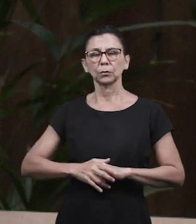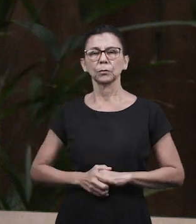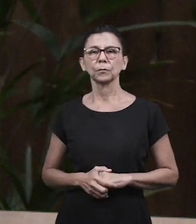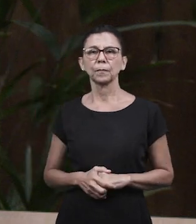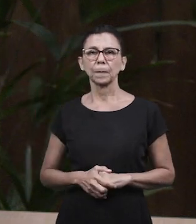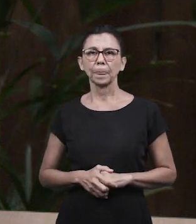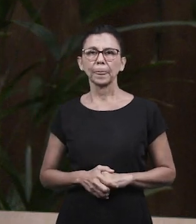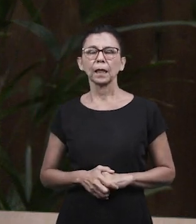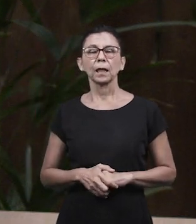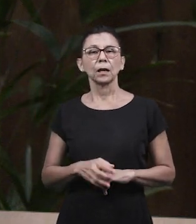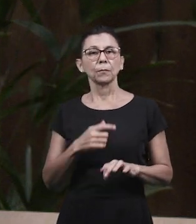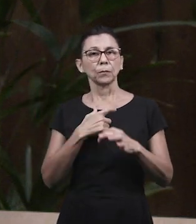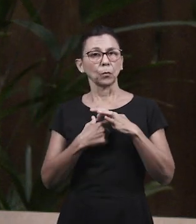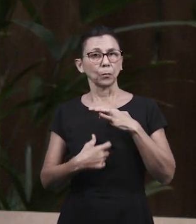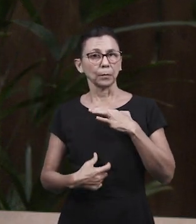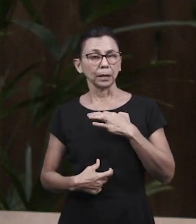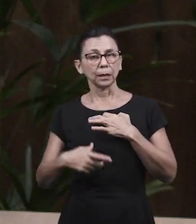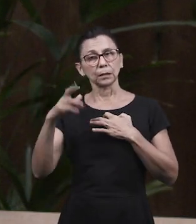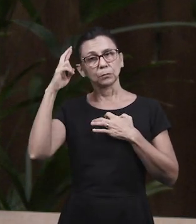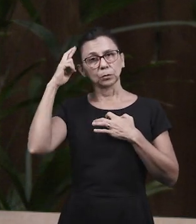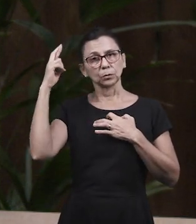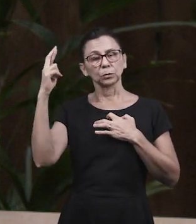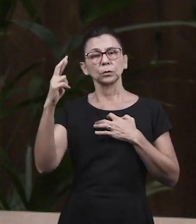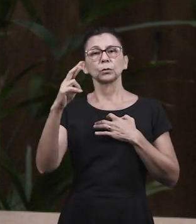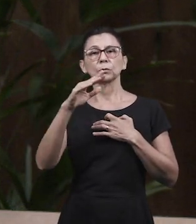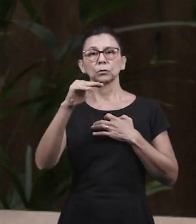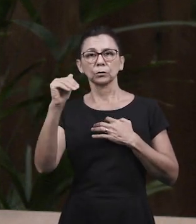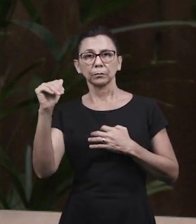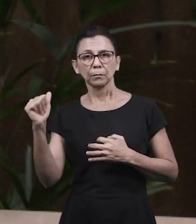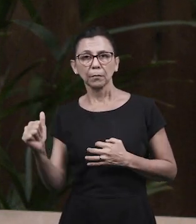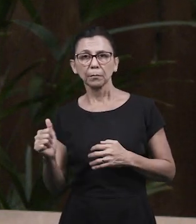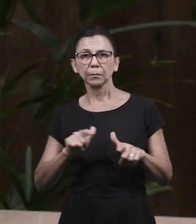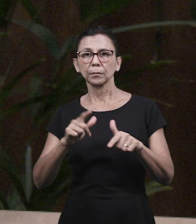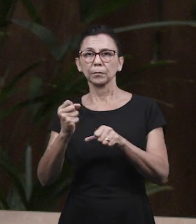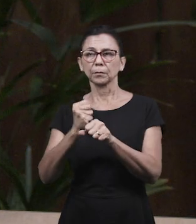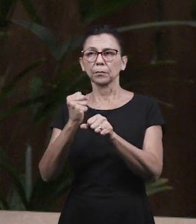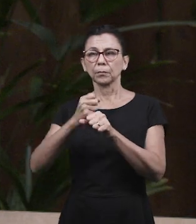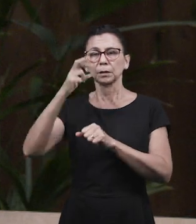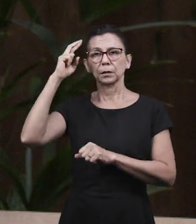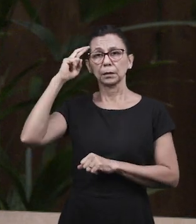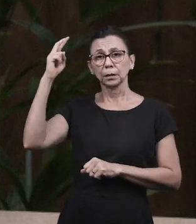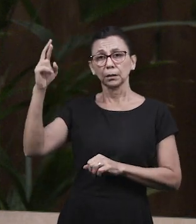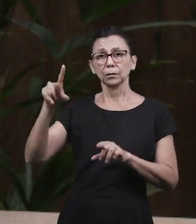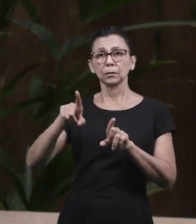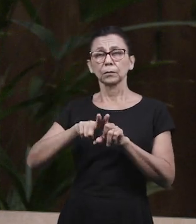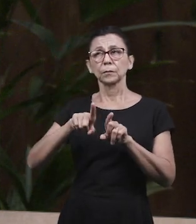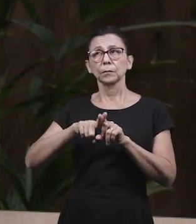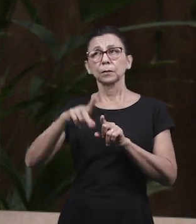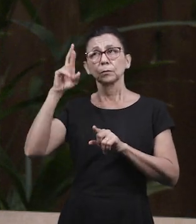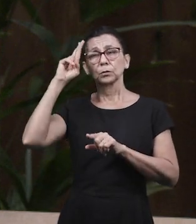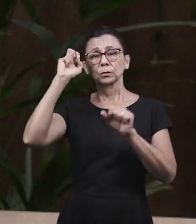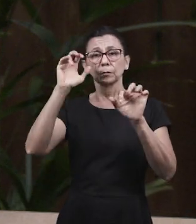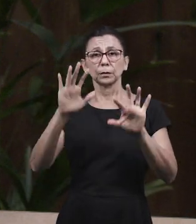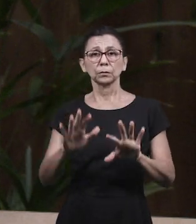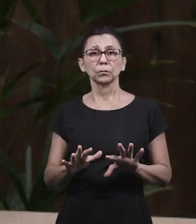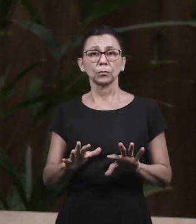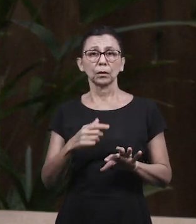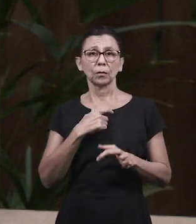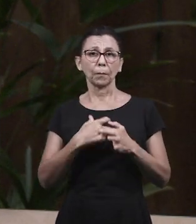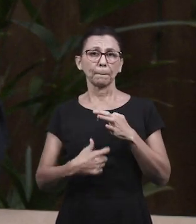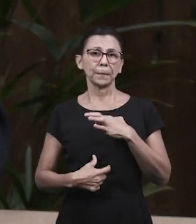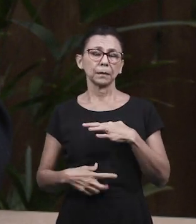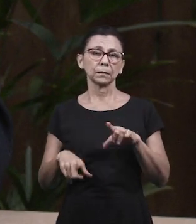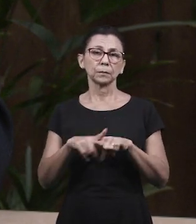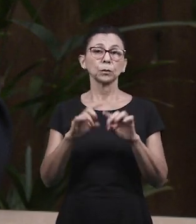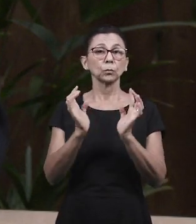obra, pelos obreiros, levantamento de obreiros, para o Senhor estar sustentando obreiros. Temos o jejum da quinta-feira, que